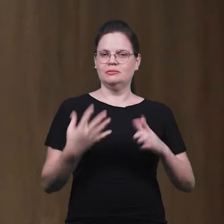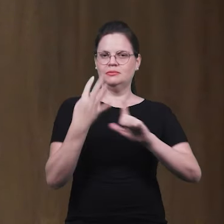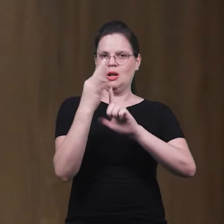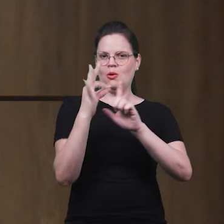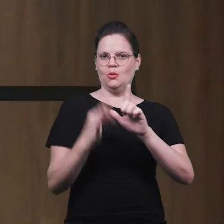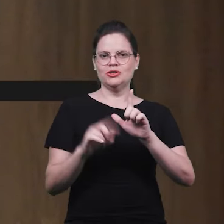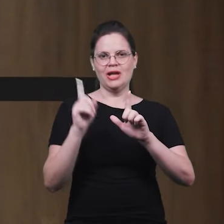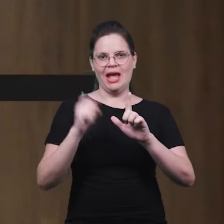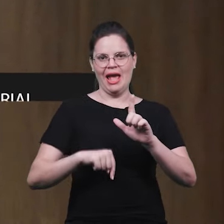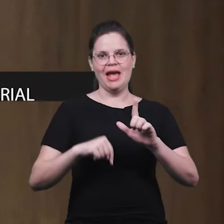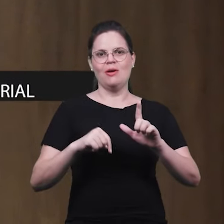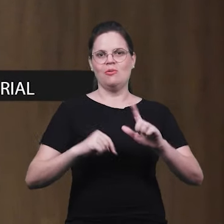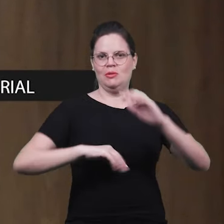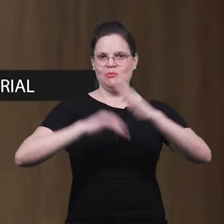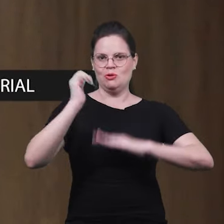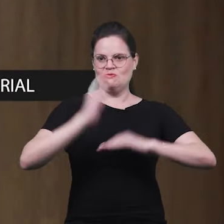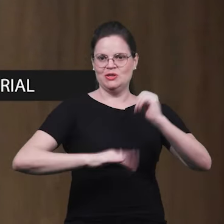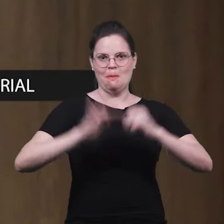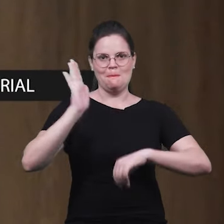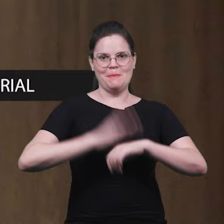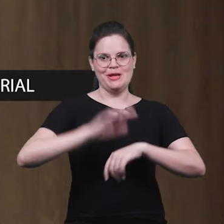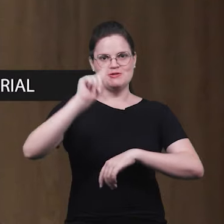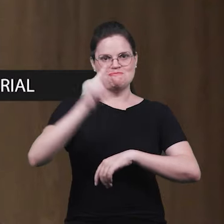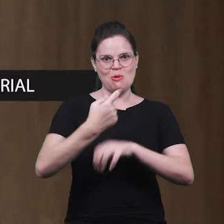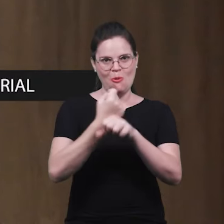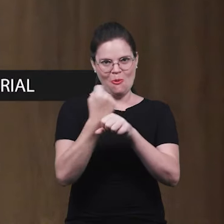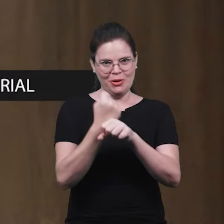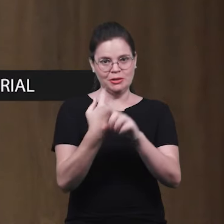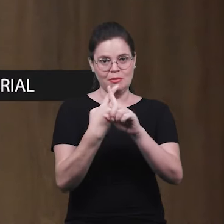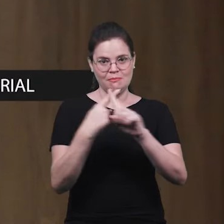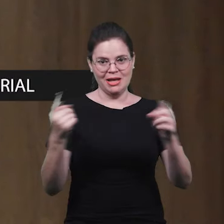é uma atividade milenar, mas